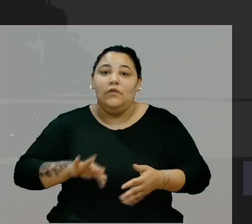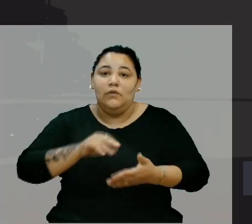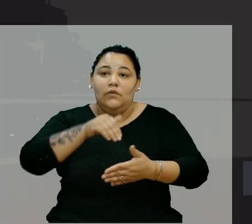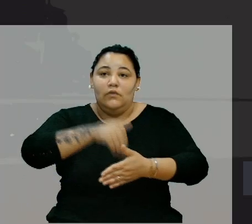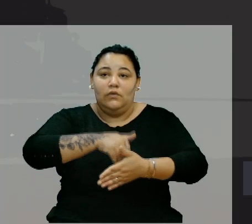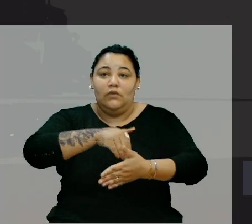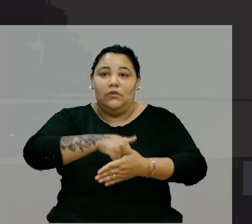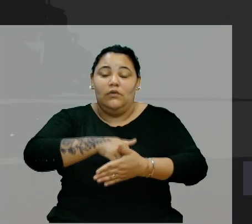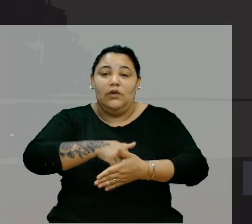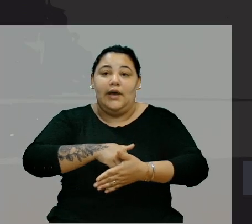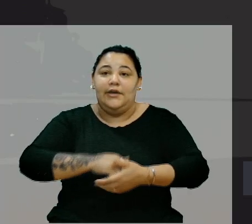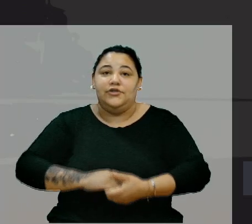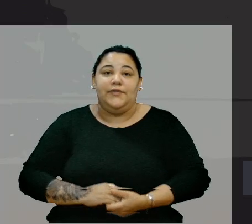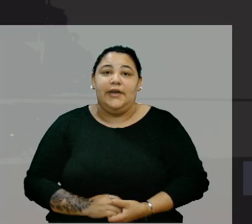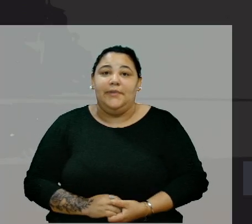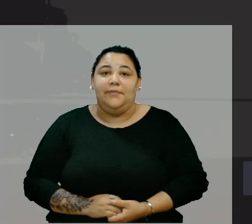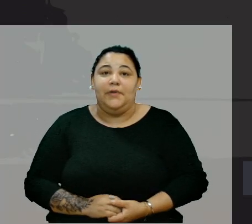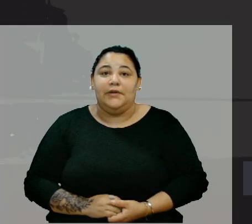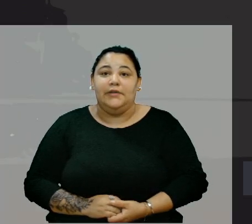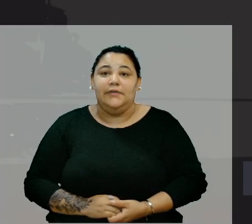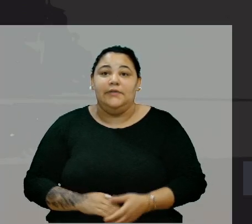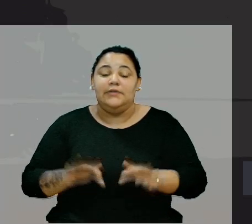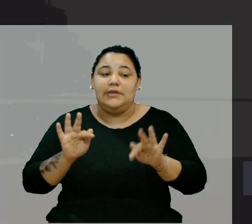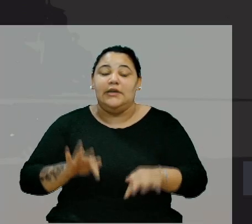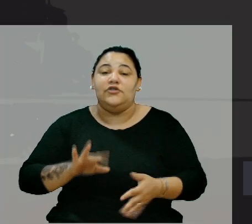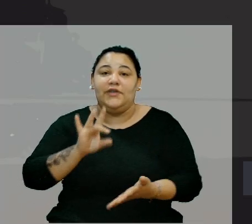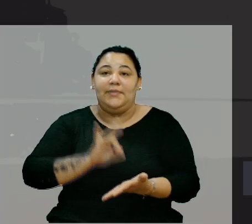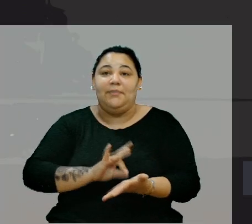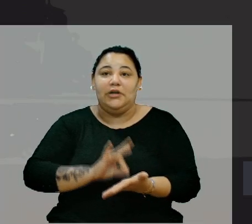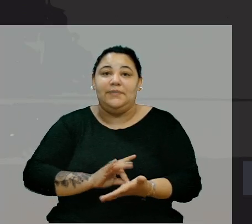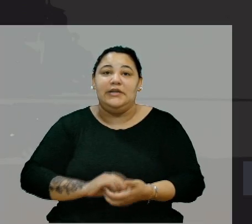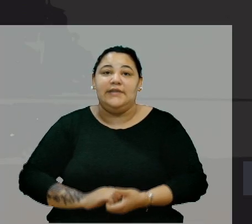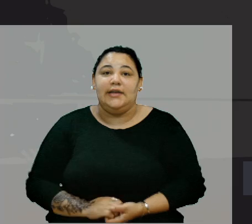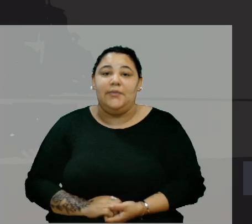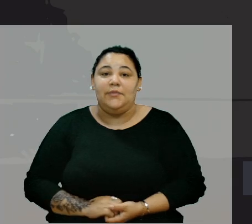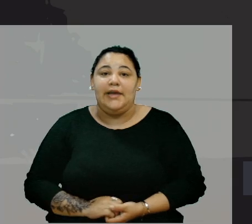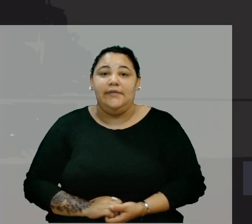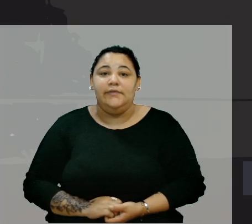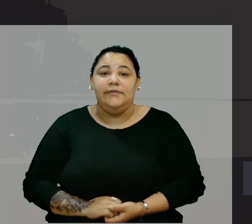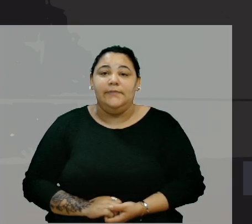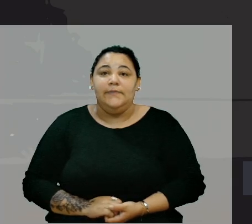Encerrado o registro dos votos. Encerrada a votação.